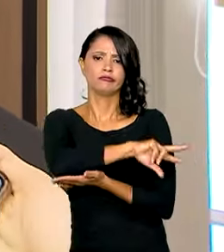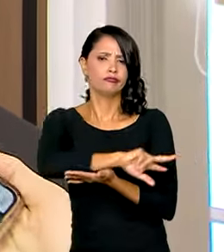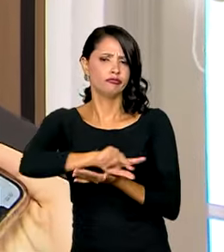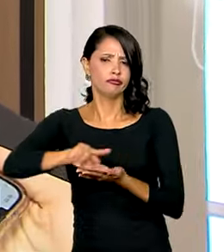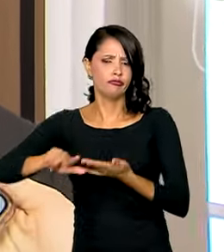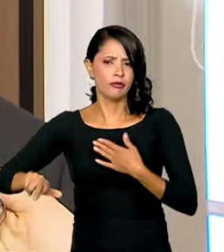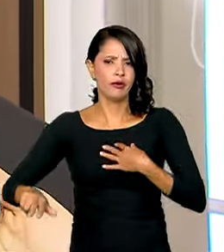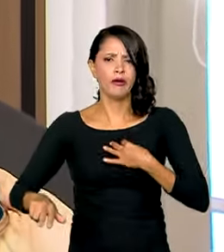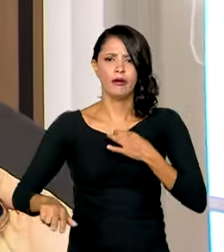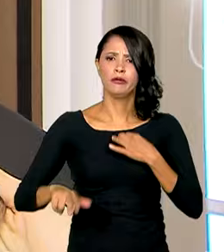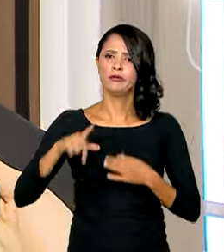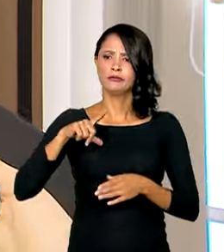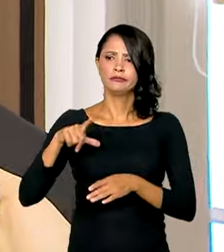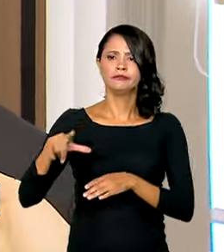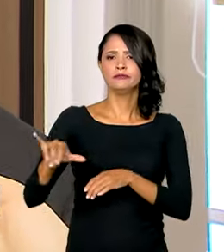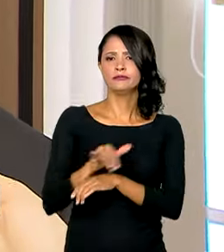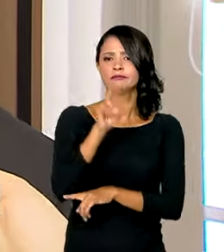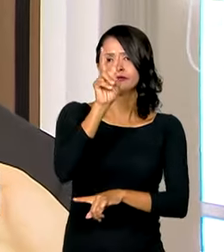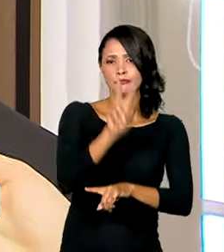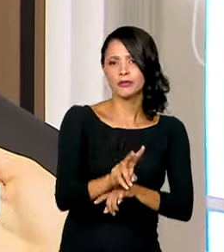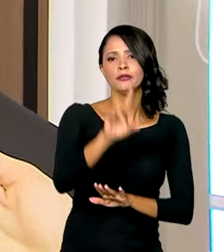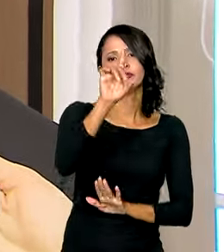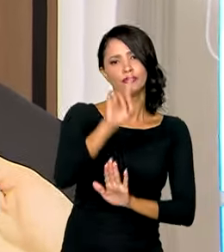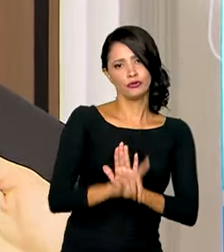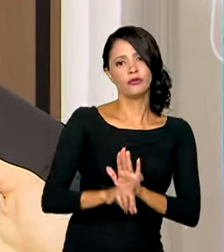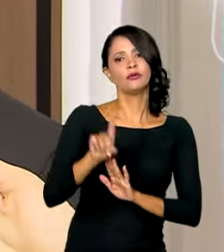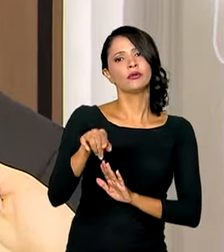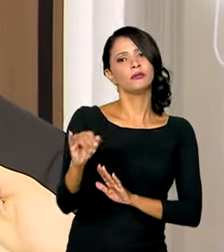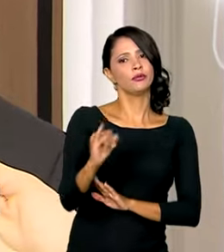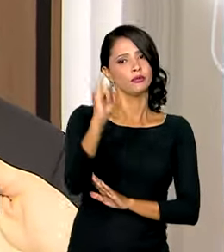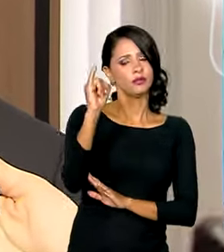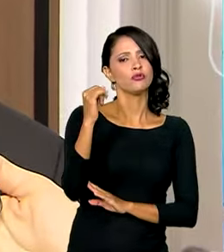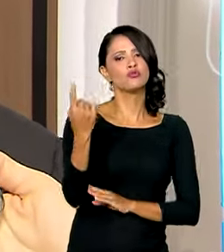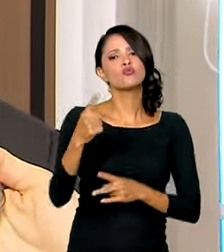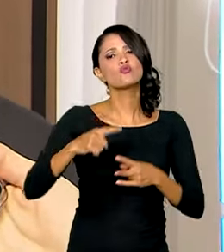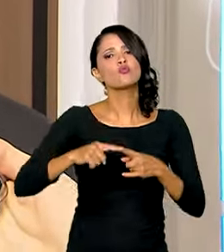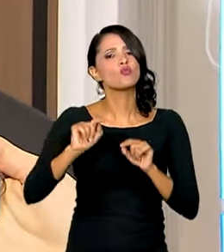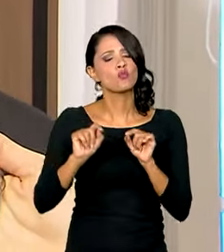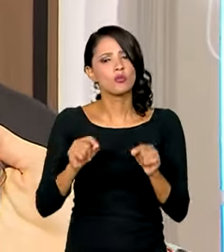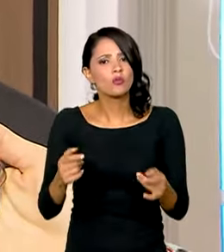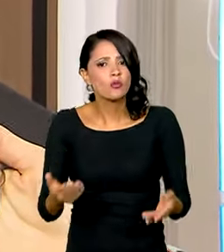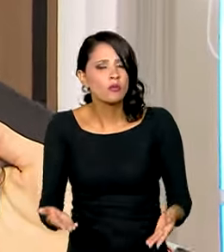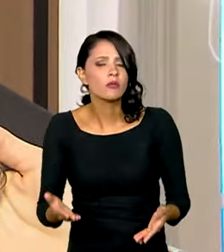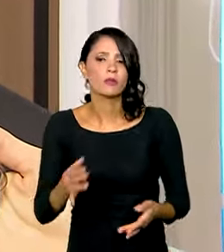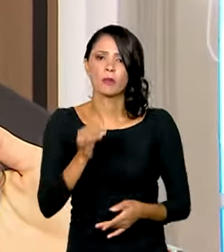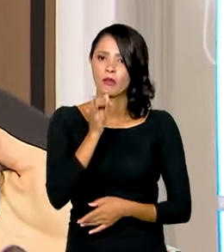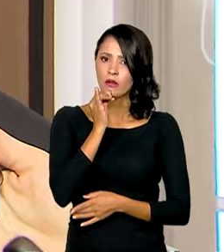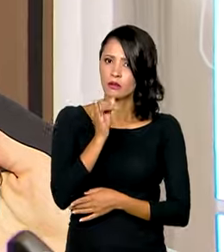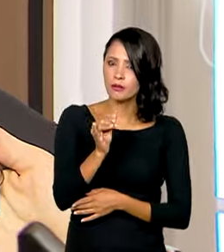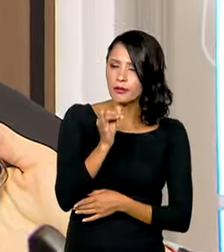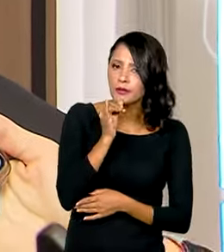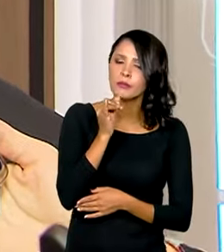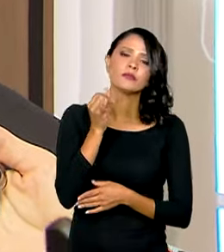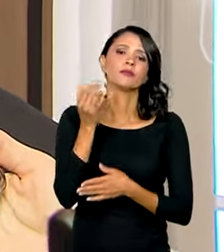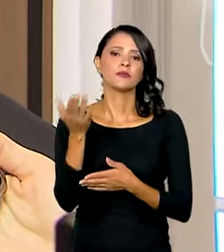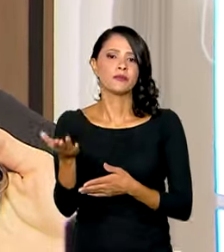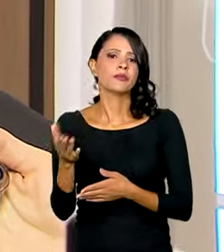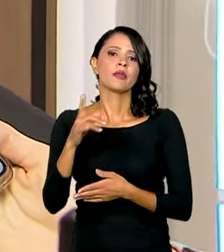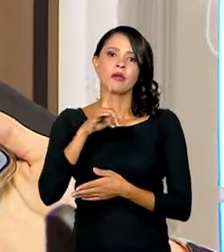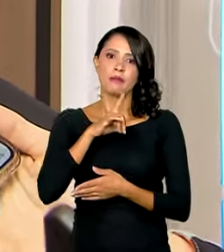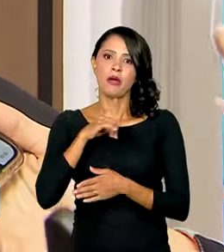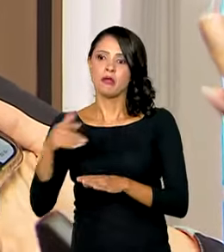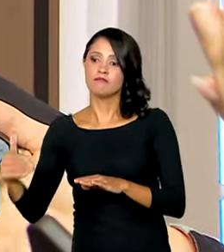instrumentos de preservação desse direito fundamental. Um deles é que, por exemplo, para